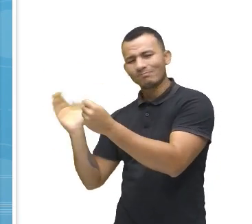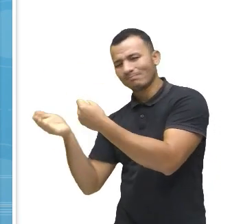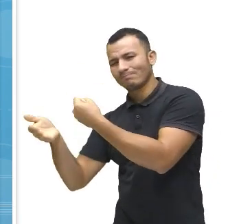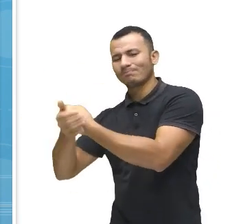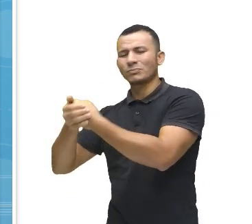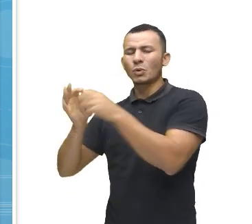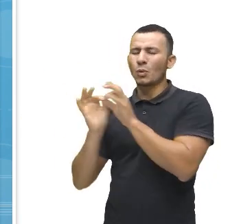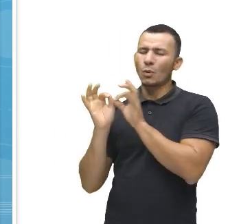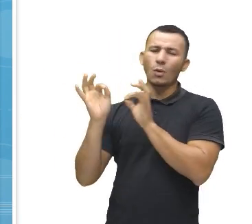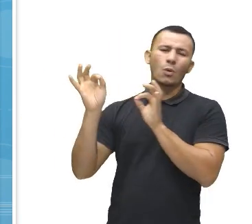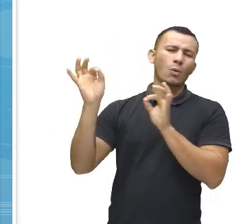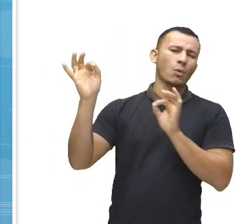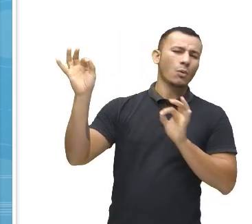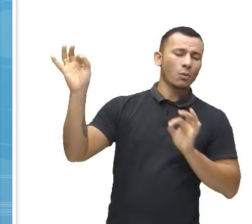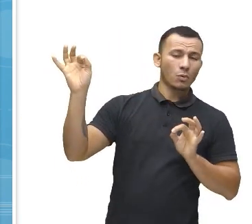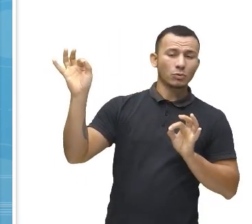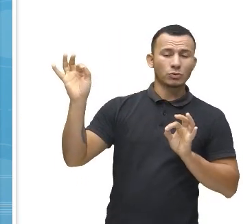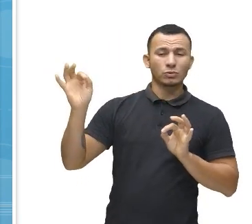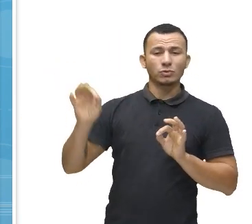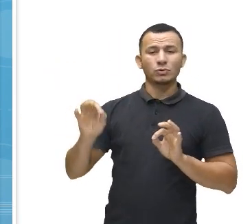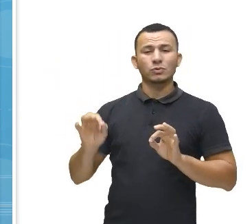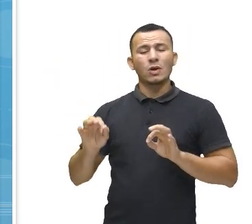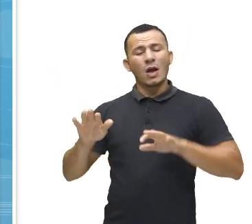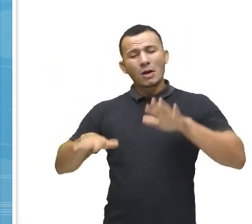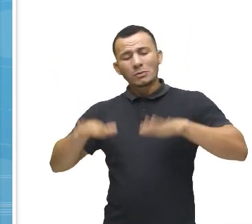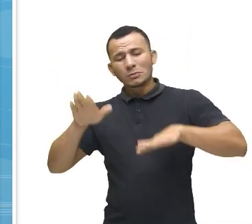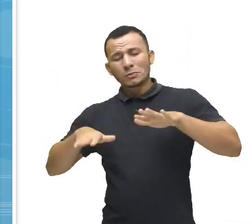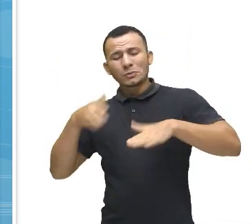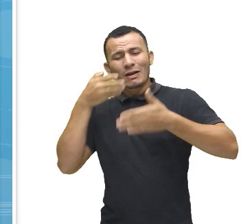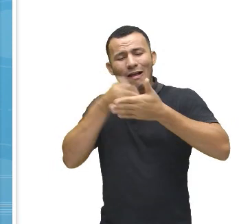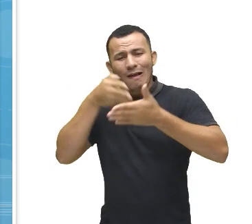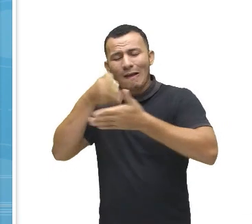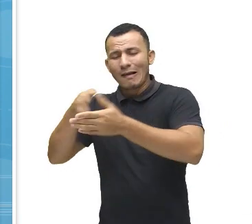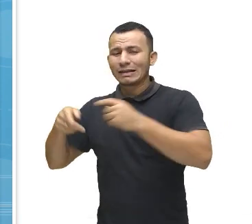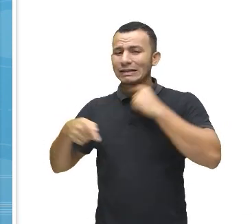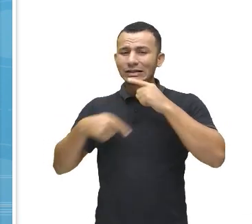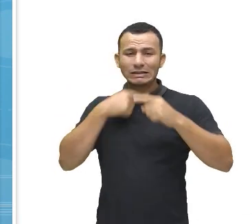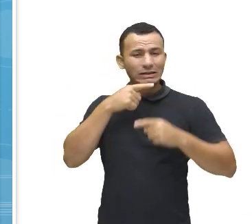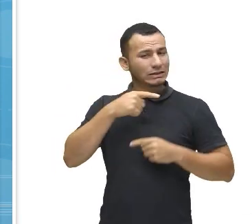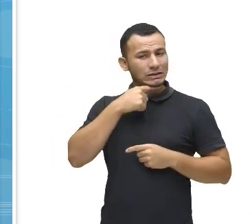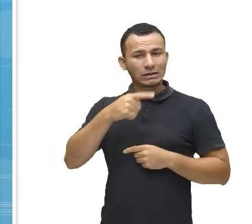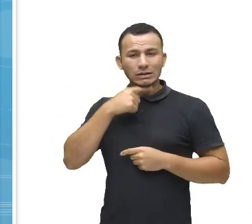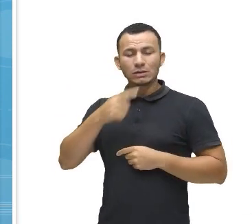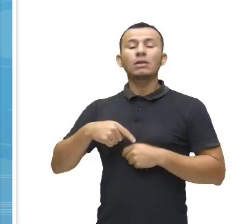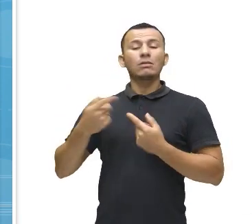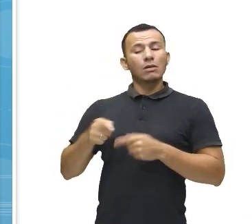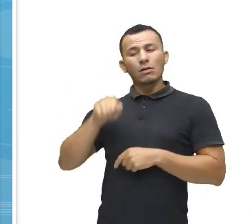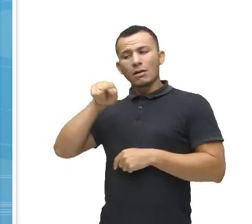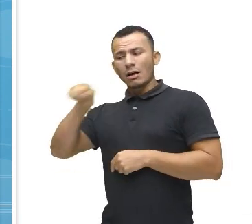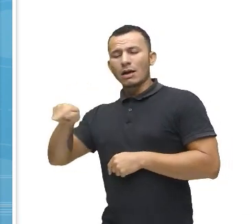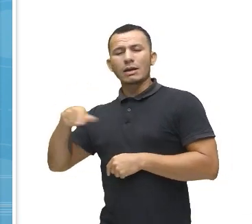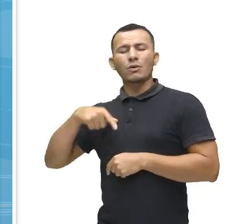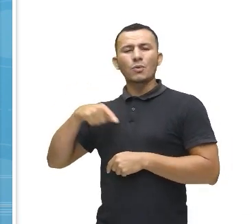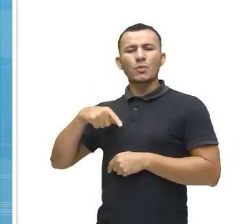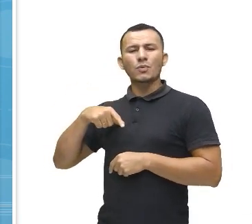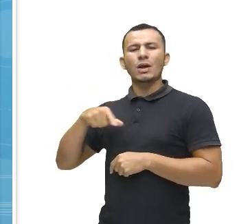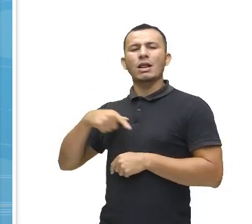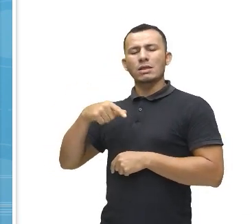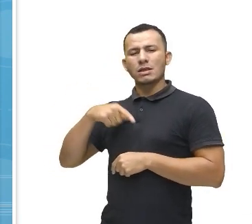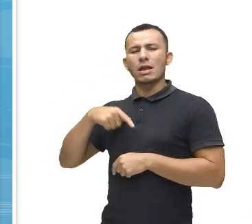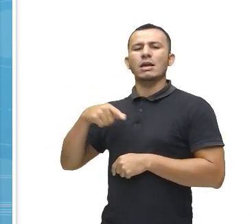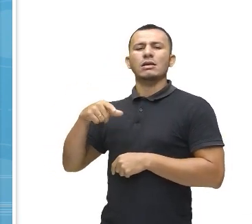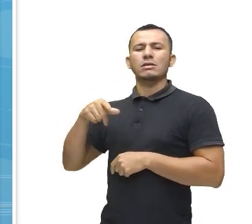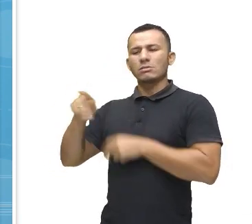locais afastados, geralmente de difícil acesso, e ali construíam comunidade de